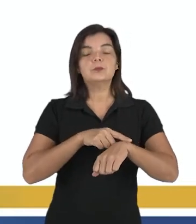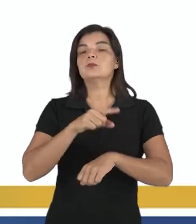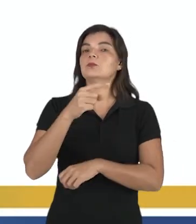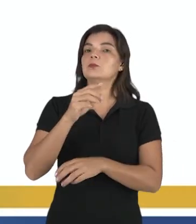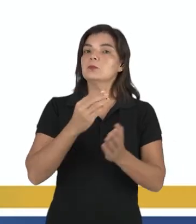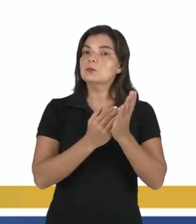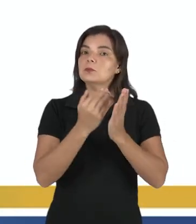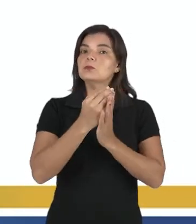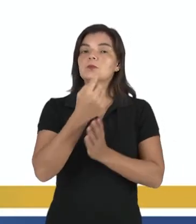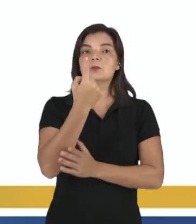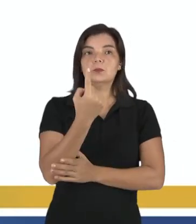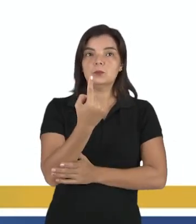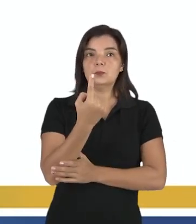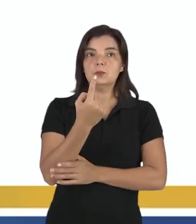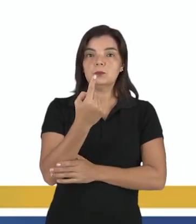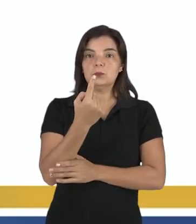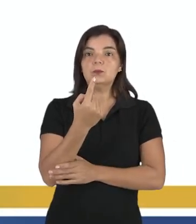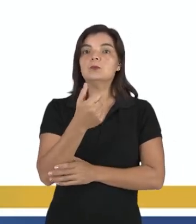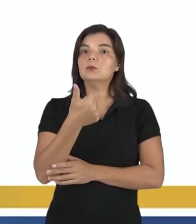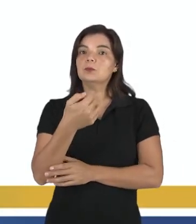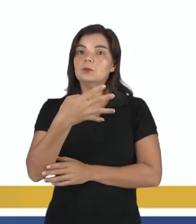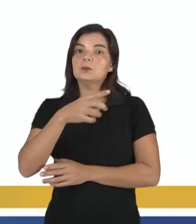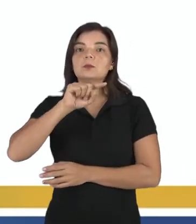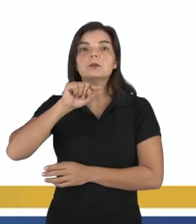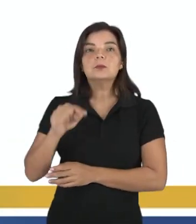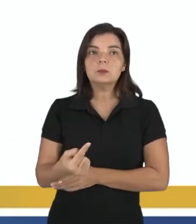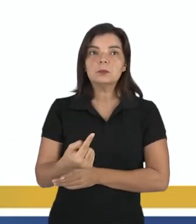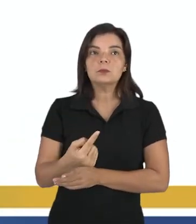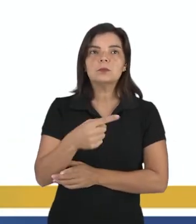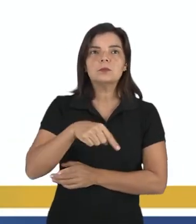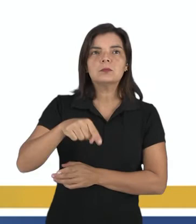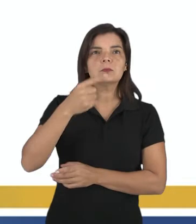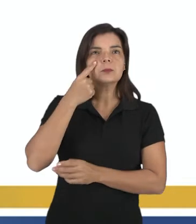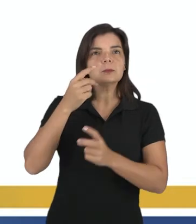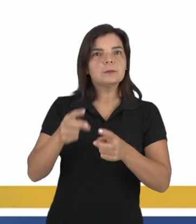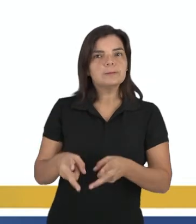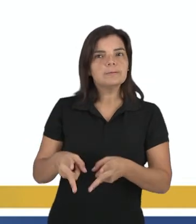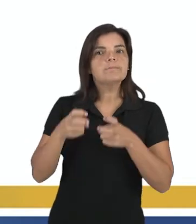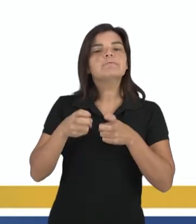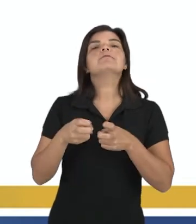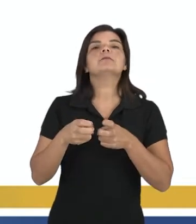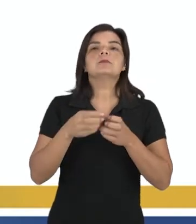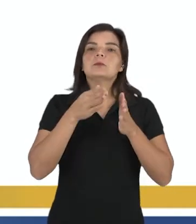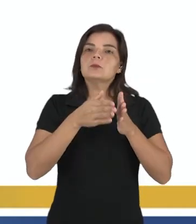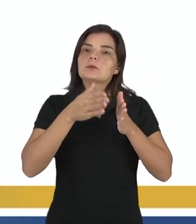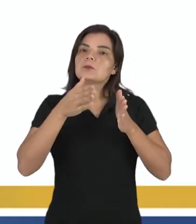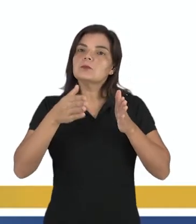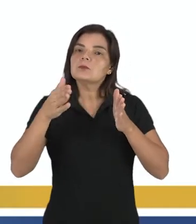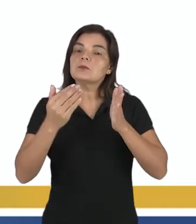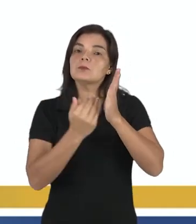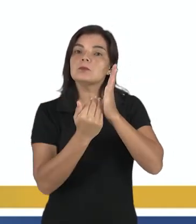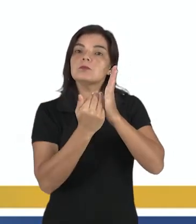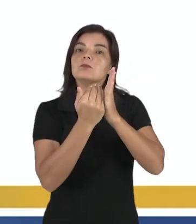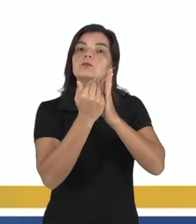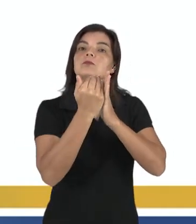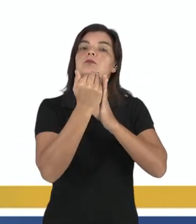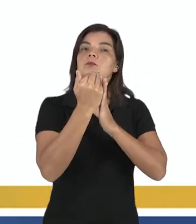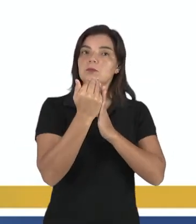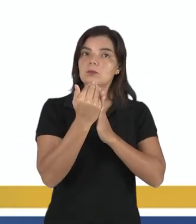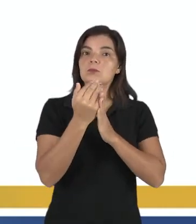for acrescido em 1, nós vamos ter 14.000. E aí vocês vão perceber que ele passará a crescer